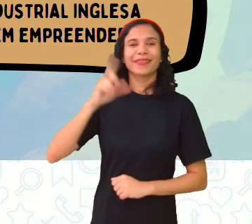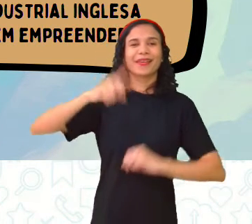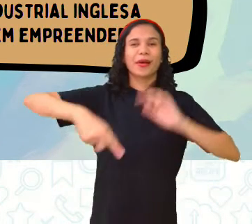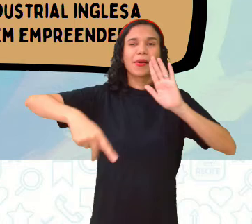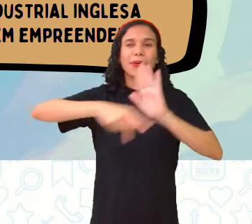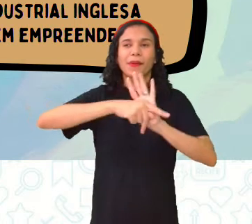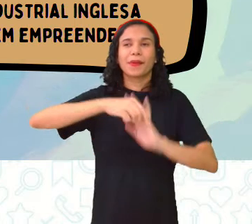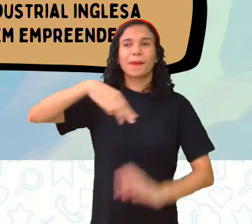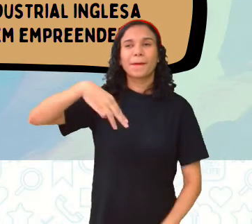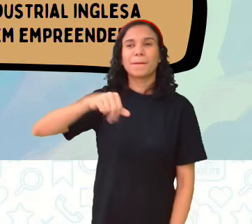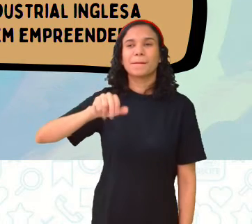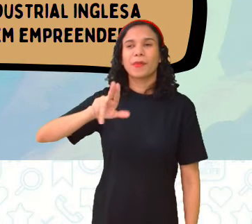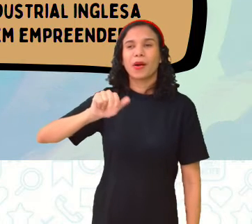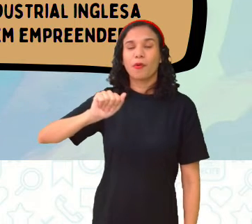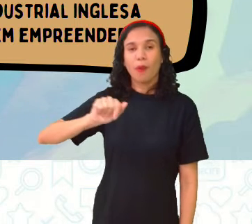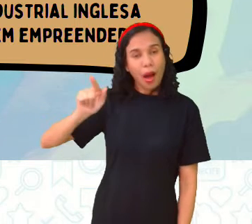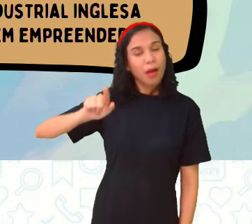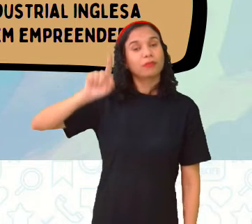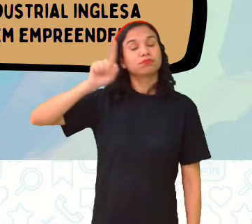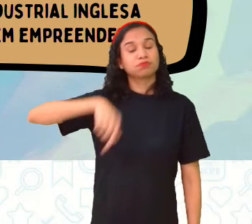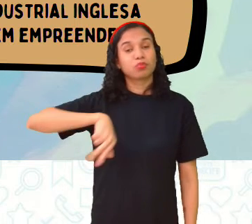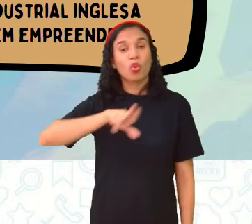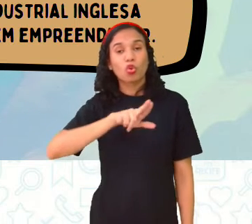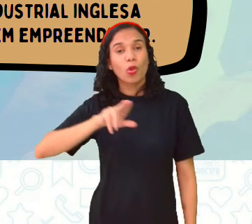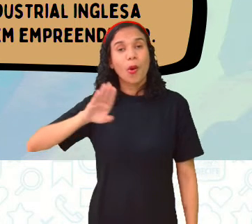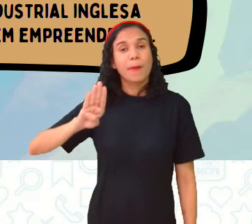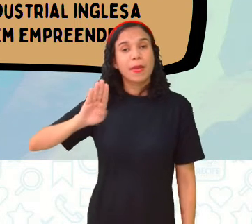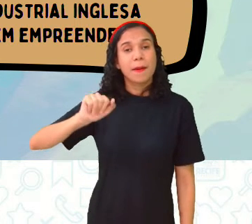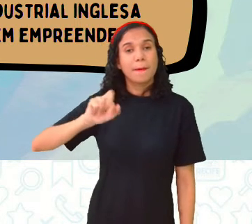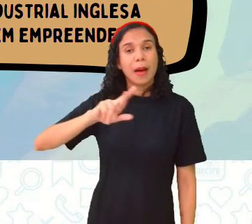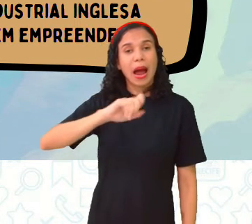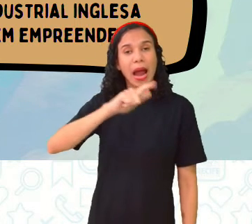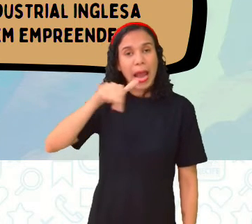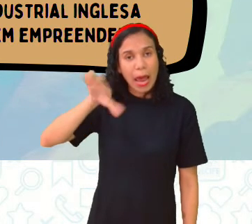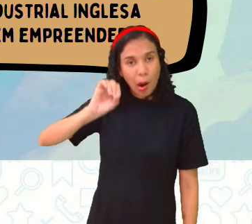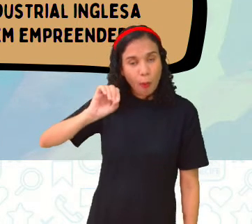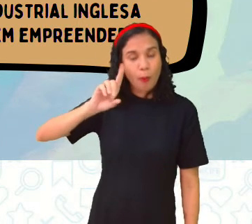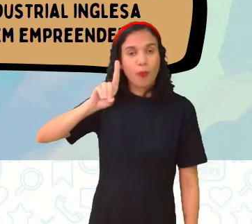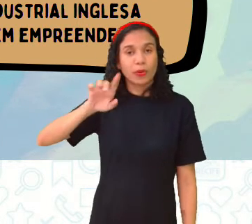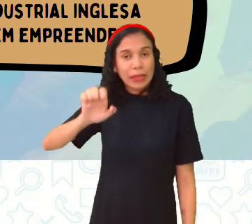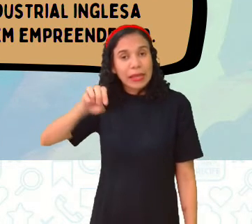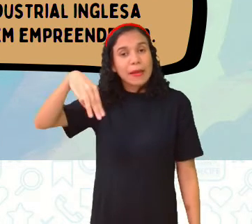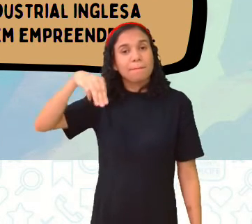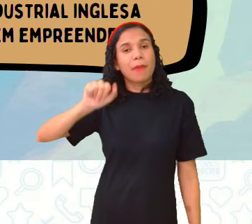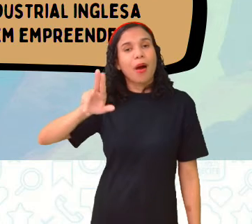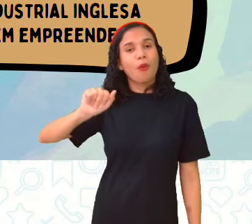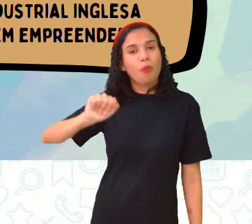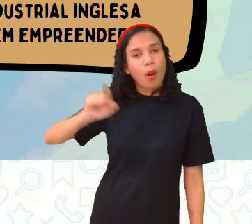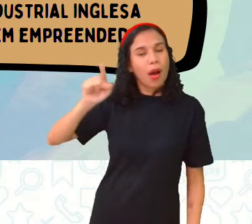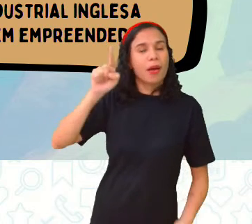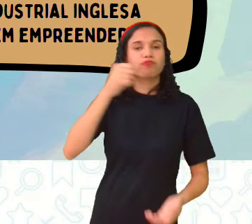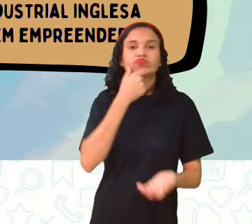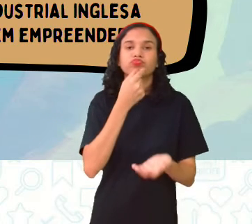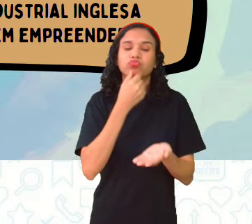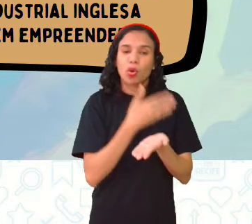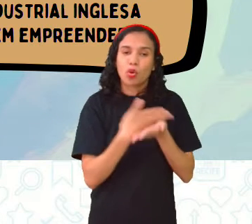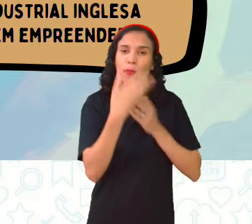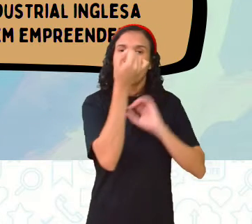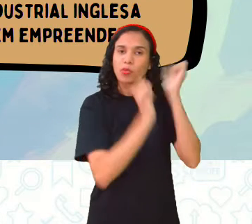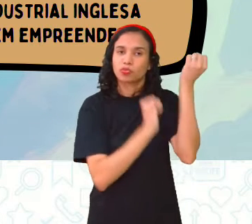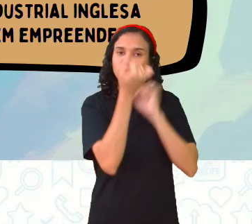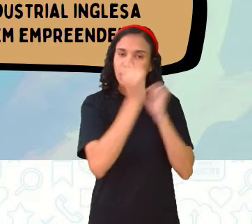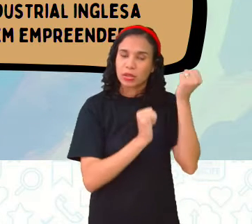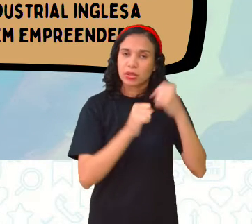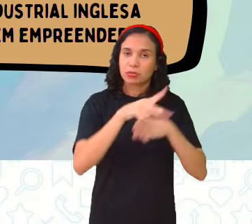próprio Mauá, aí, né, Barão de Mauá, ele deu pontapé na industrialização do país durante o Segundo